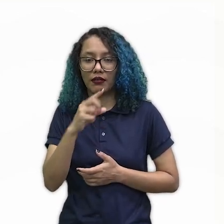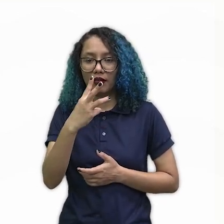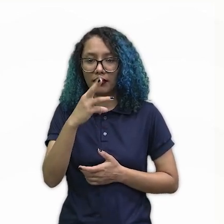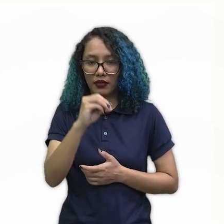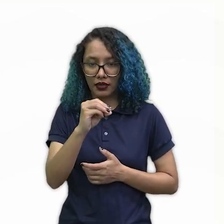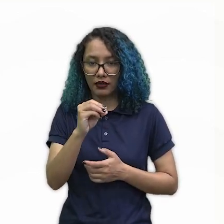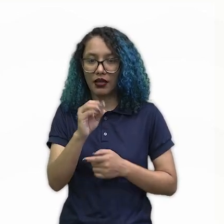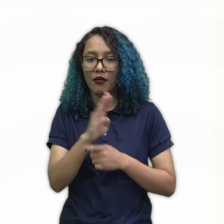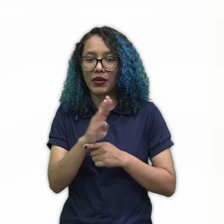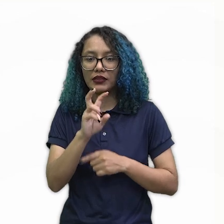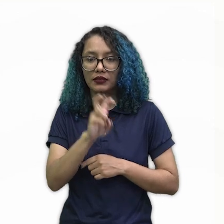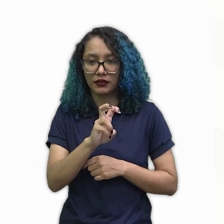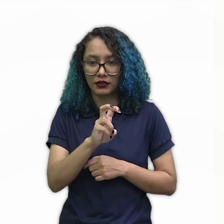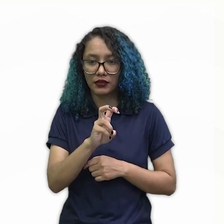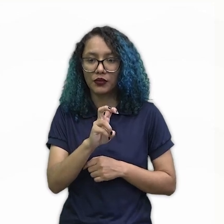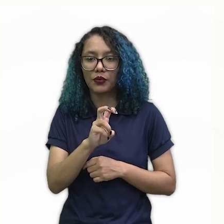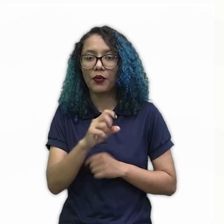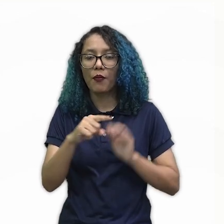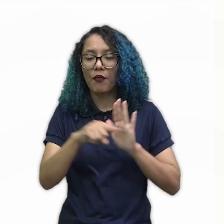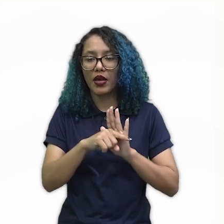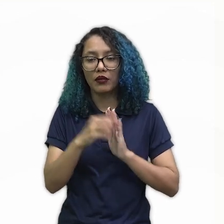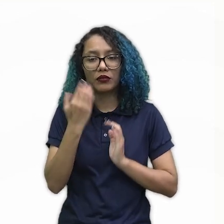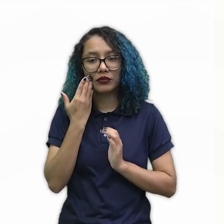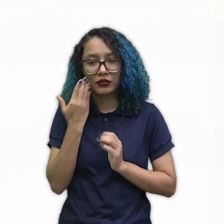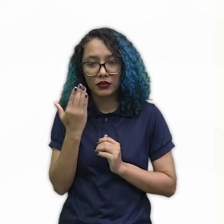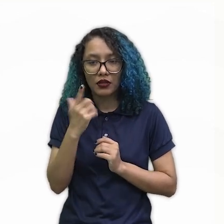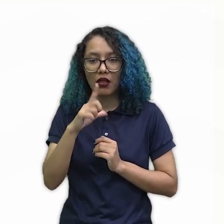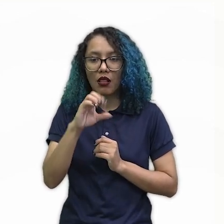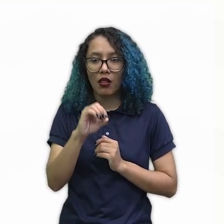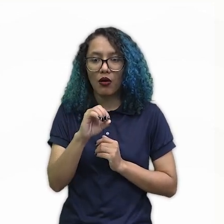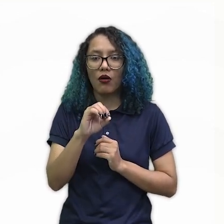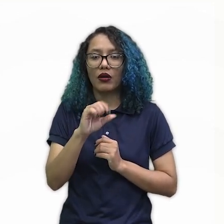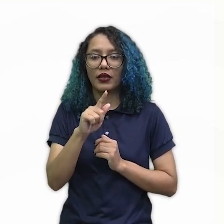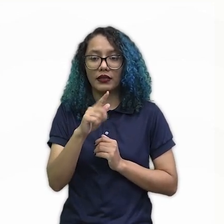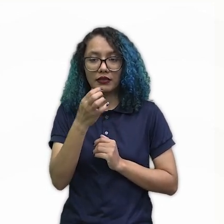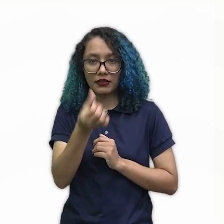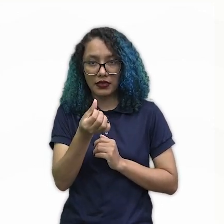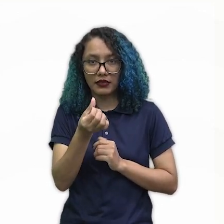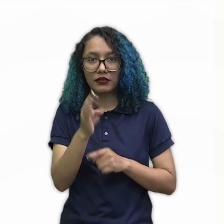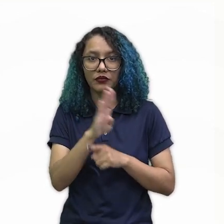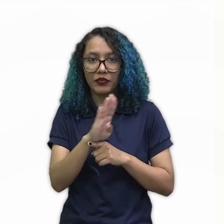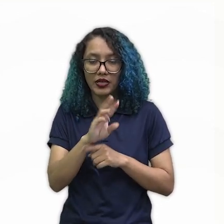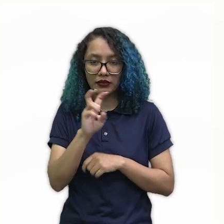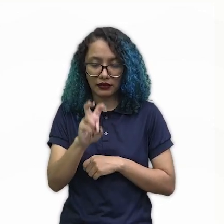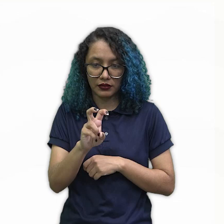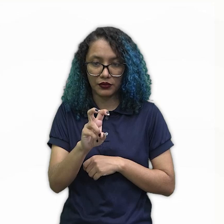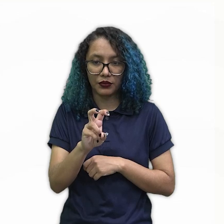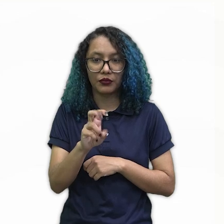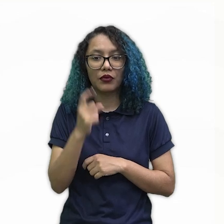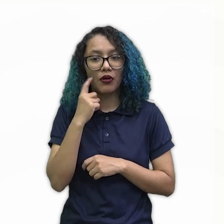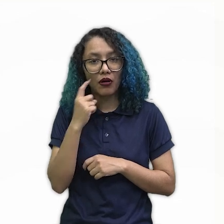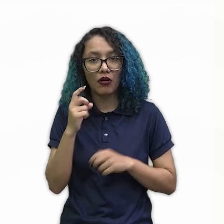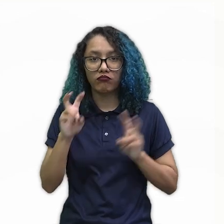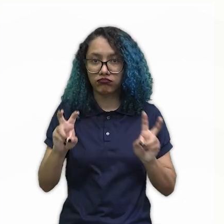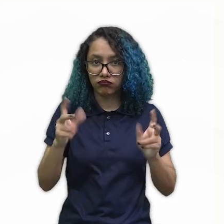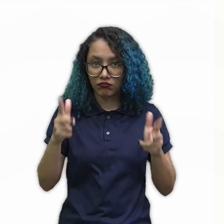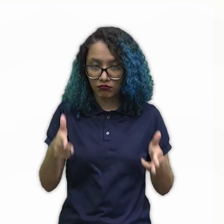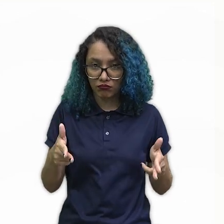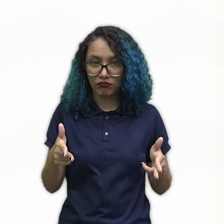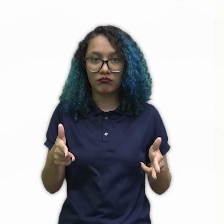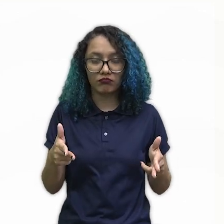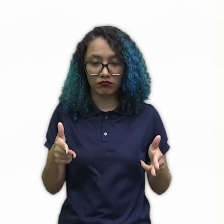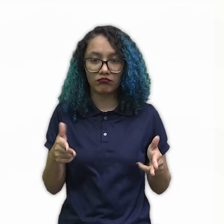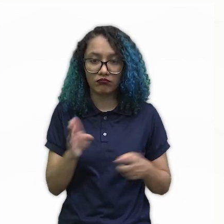5, menos log de 6 na base 5, prestando atenção que a base se repete. Tudo